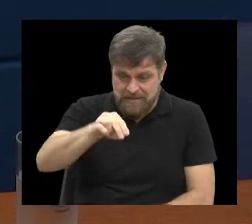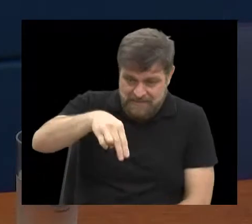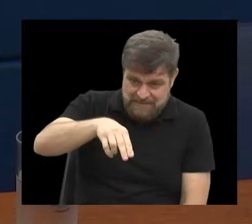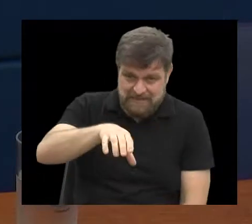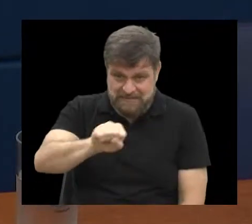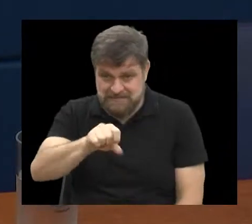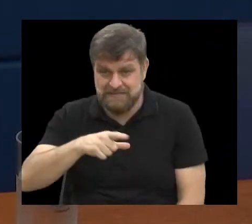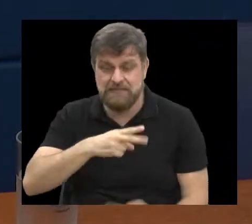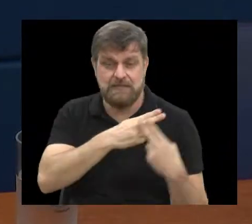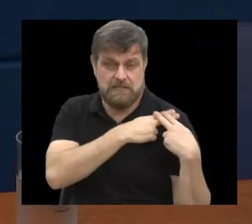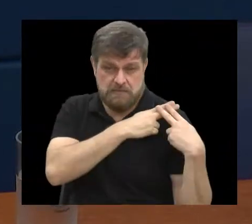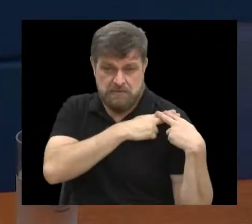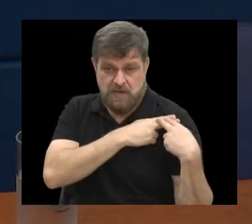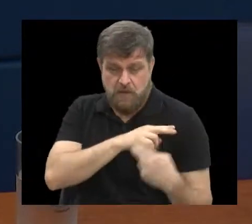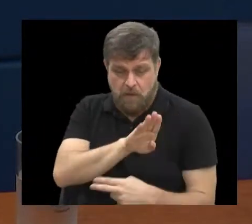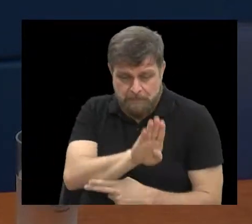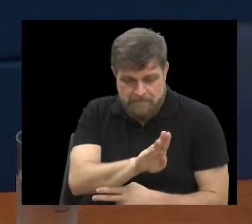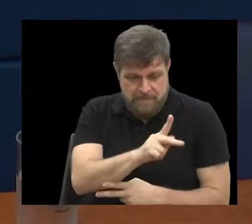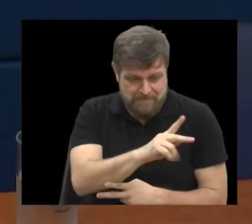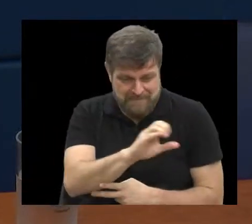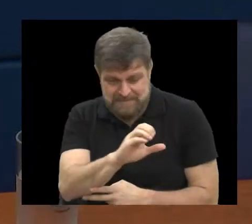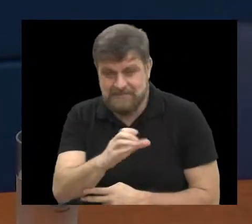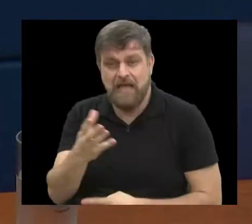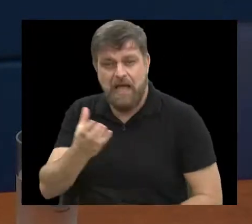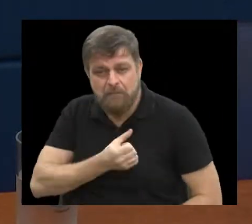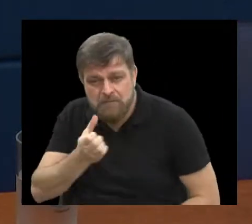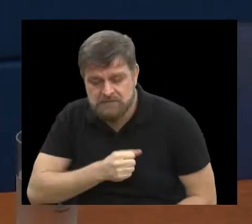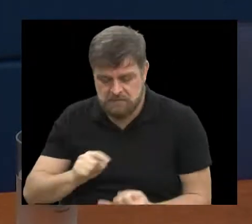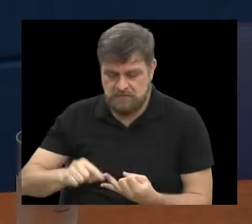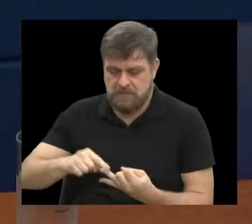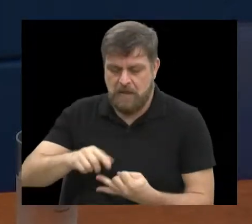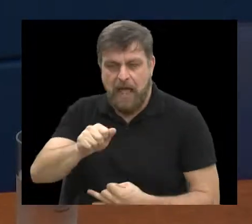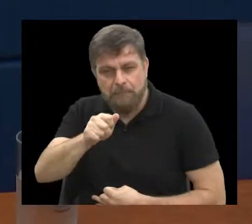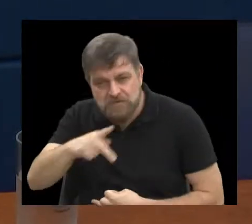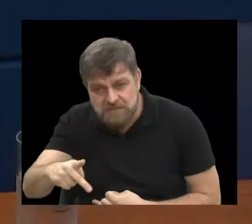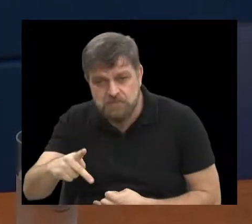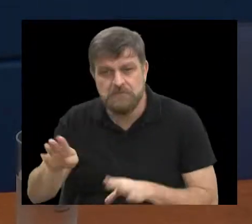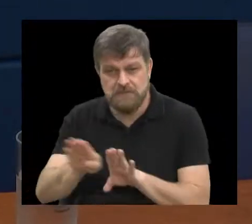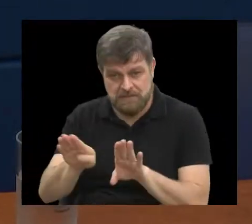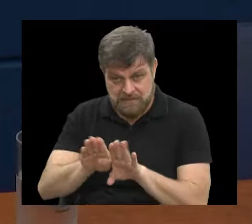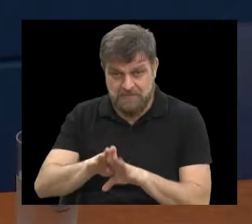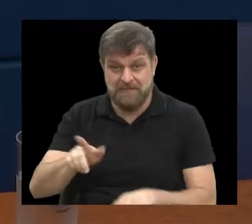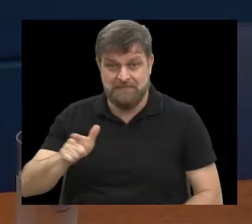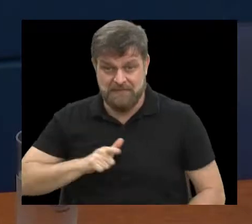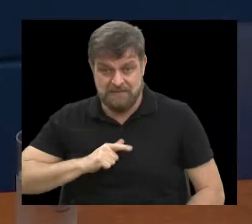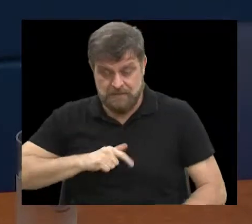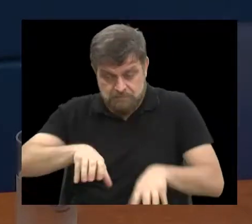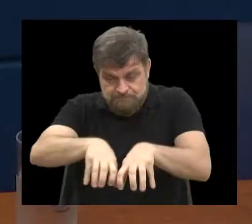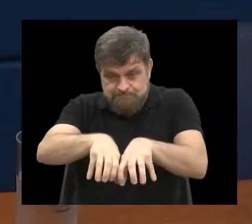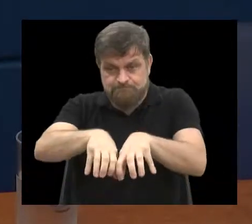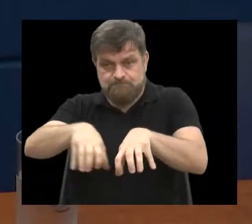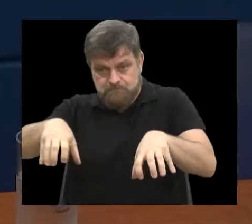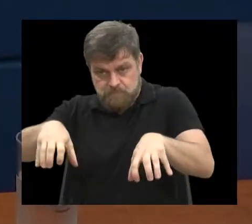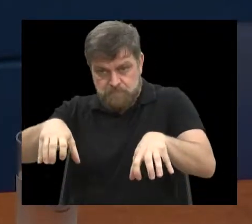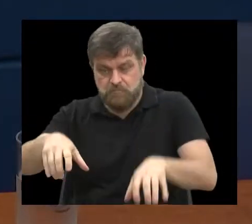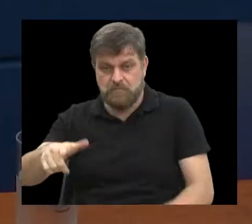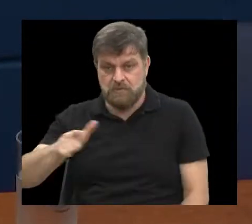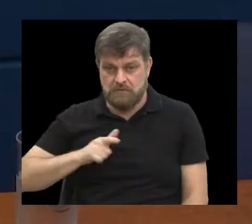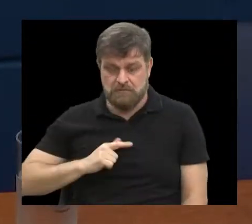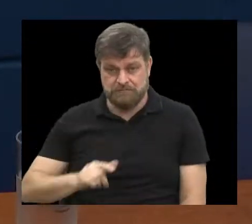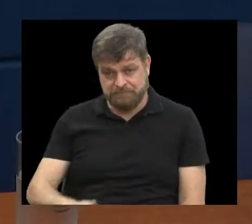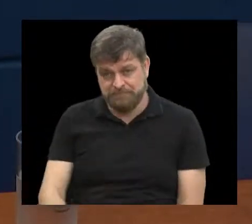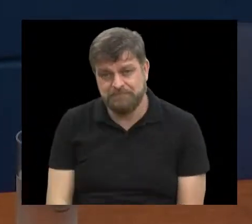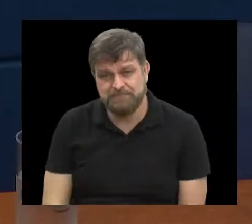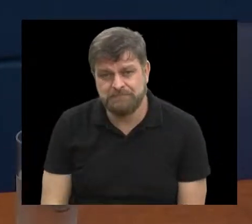BPC como os benefícios previdenciários, as aposentadorias, mas tem essa diferença